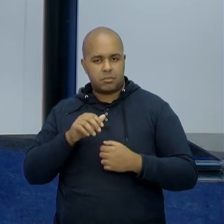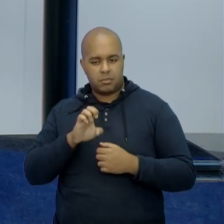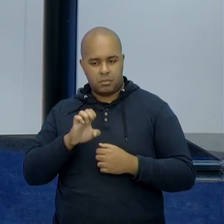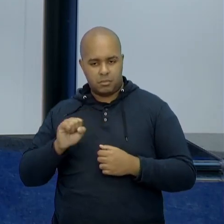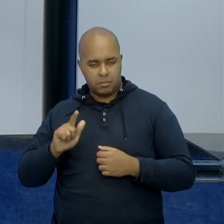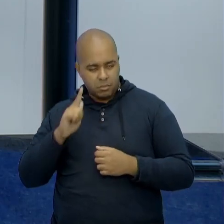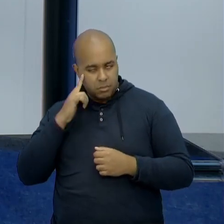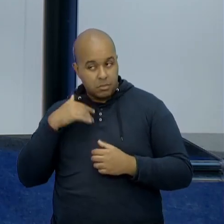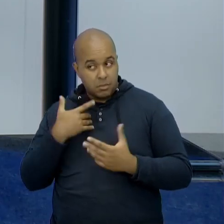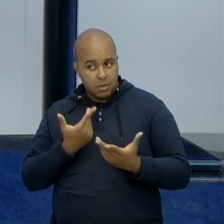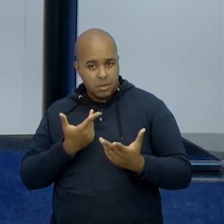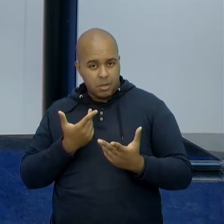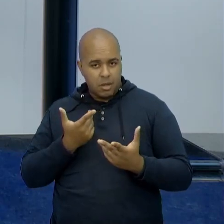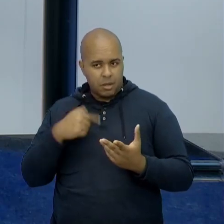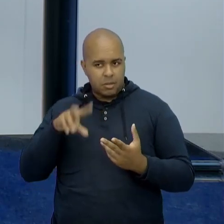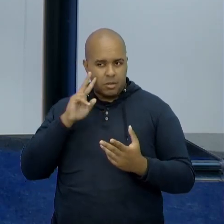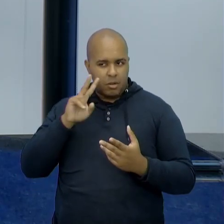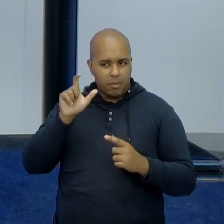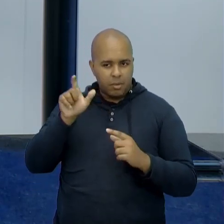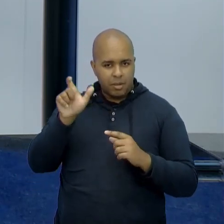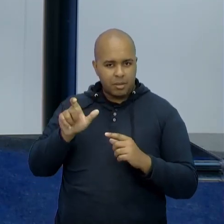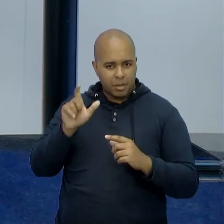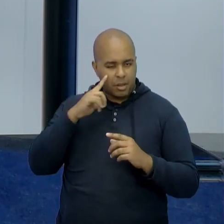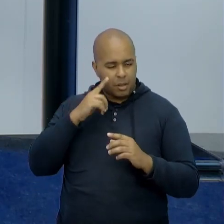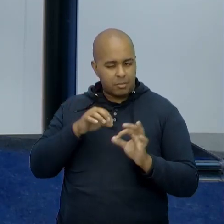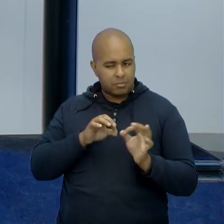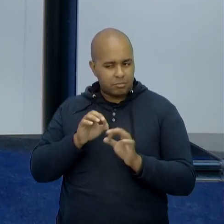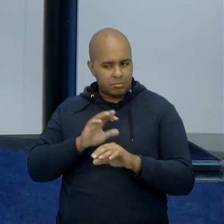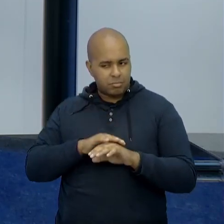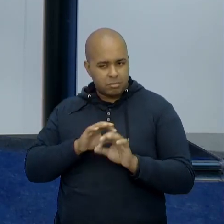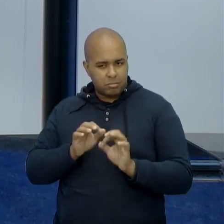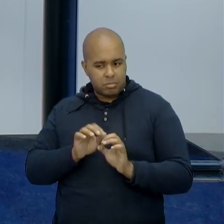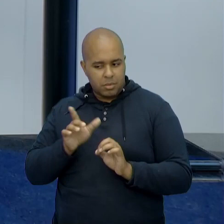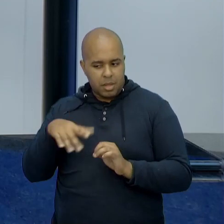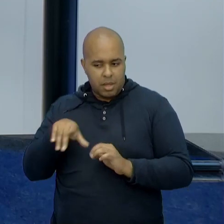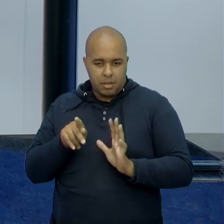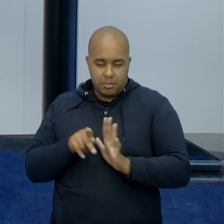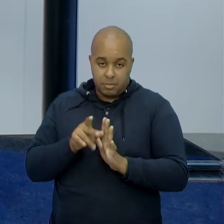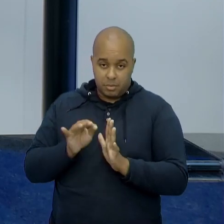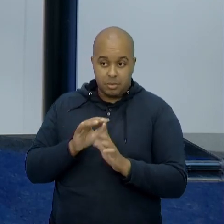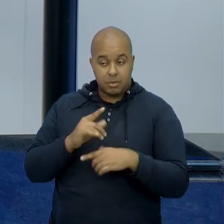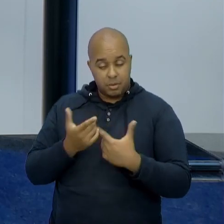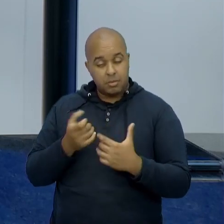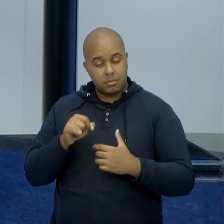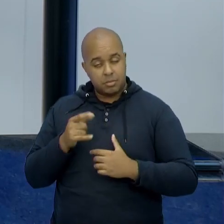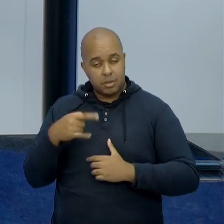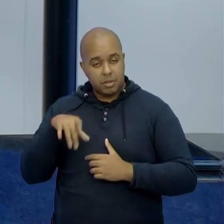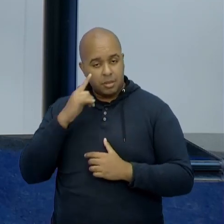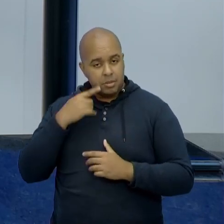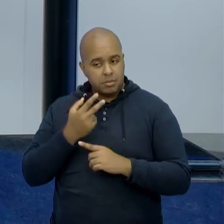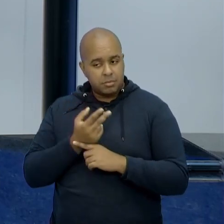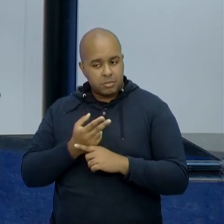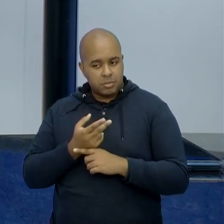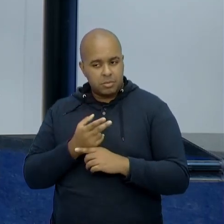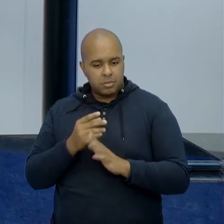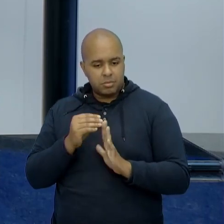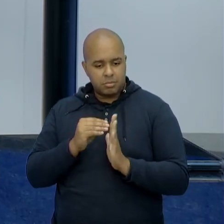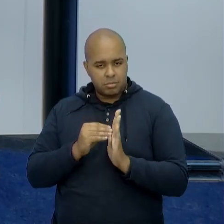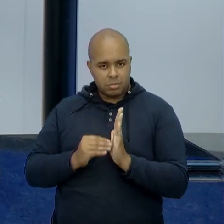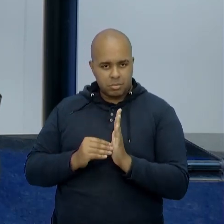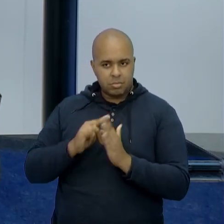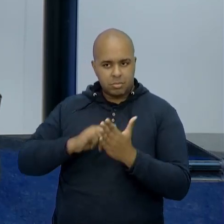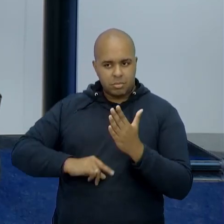ESG, a gente olha para aquilo que é material para aquele setor e aí sim a gente procura